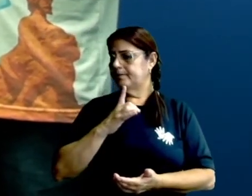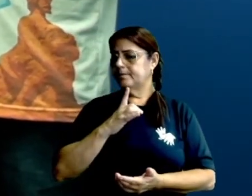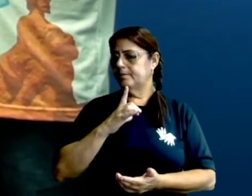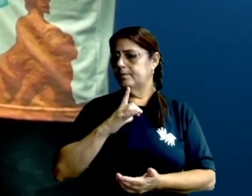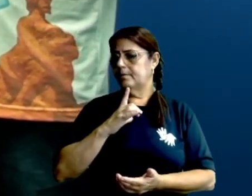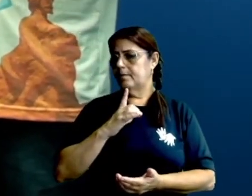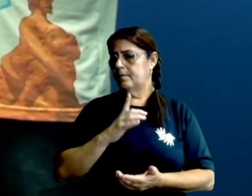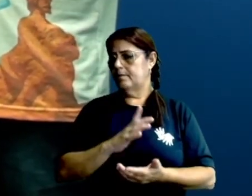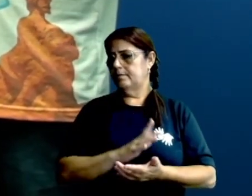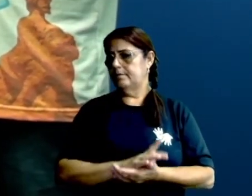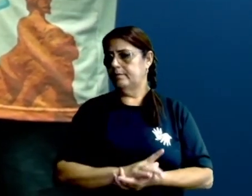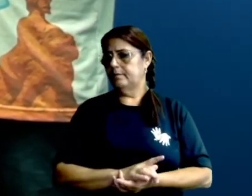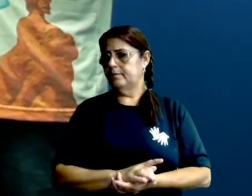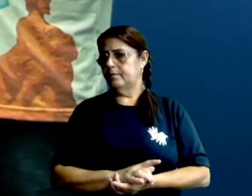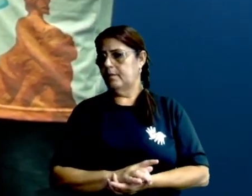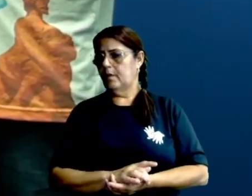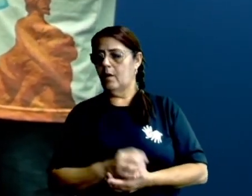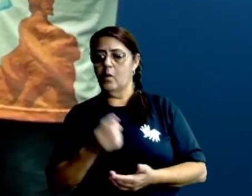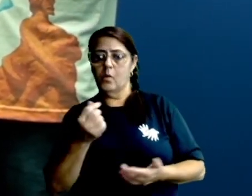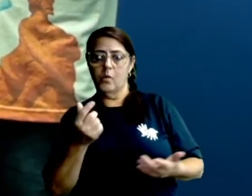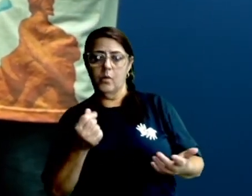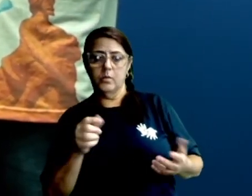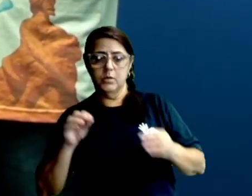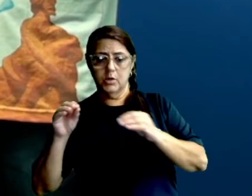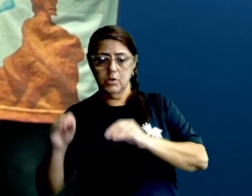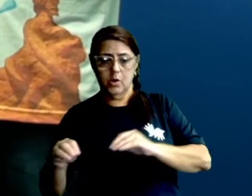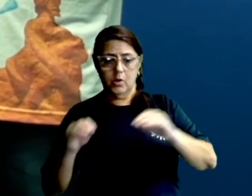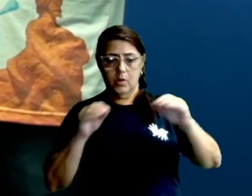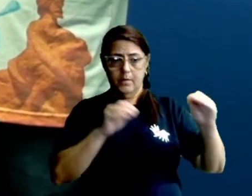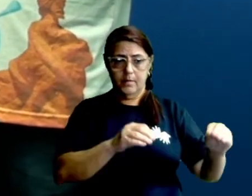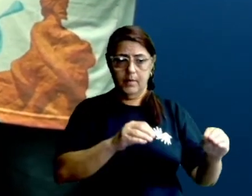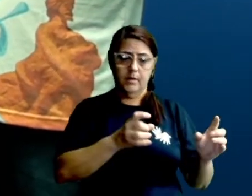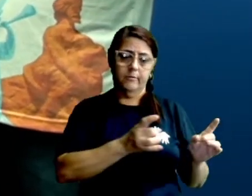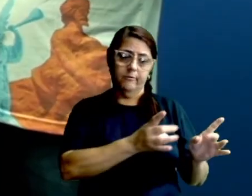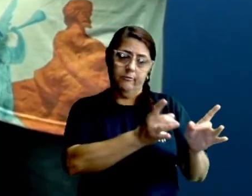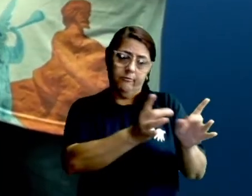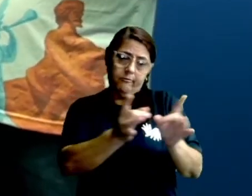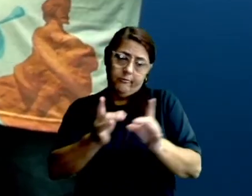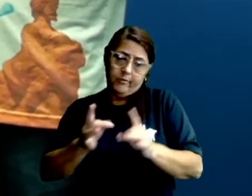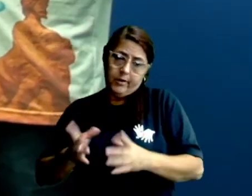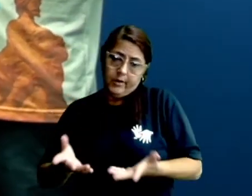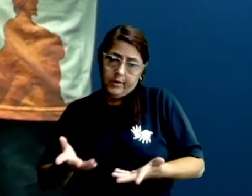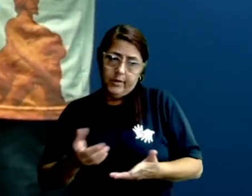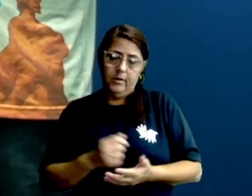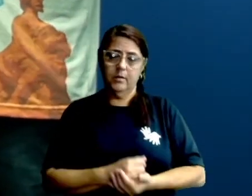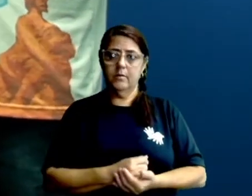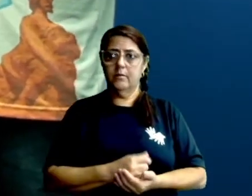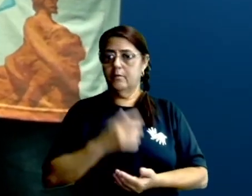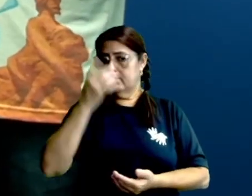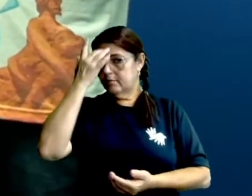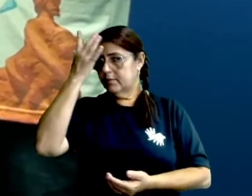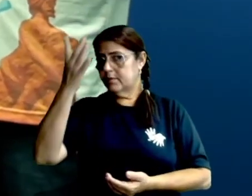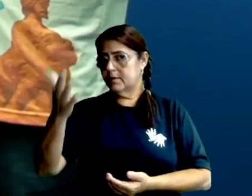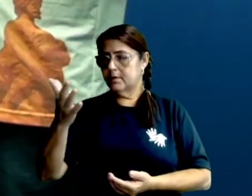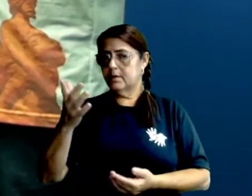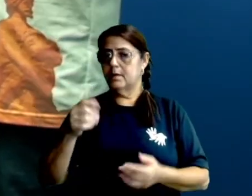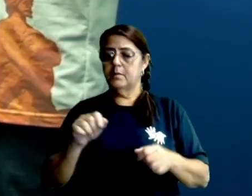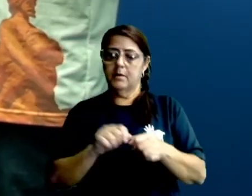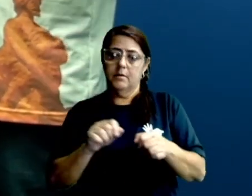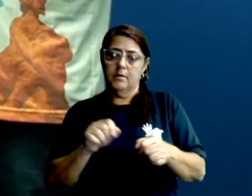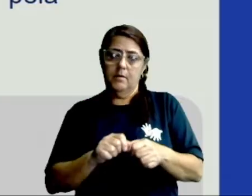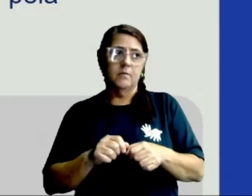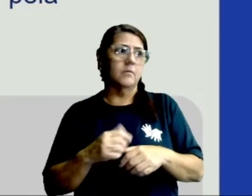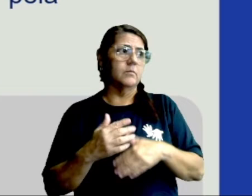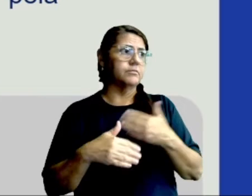o frete, né, o deslocamento de mercadoria, né, e que facilita bastante para quem produz, né.